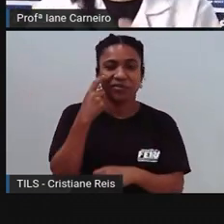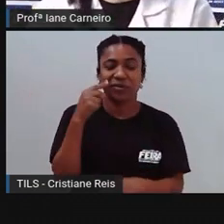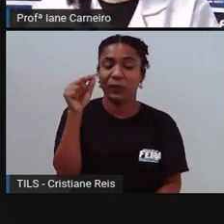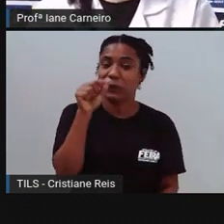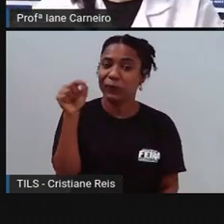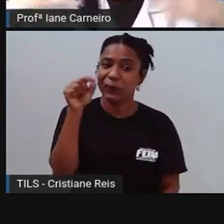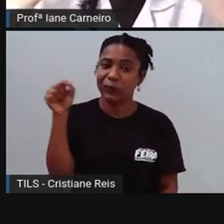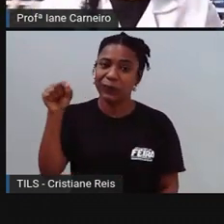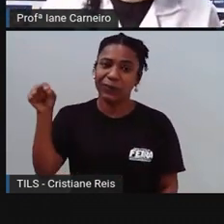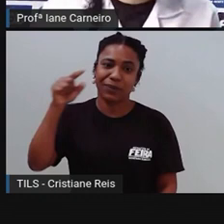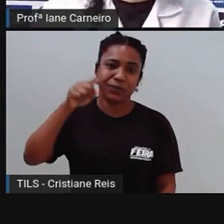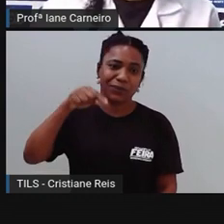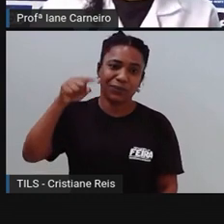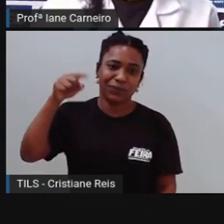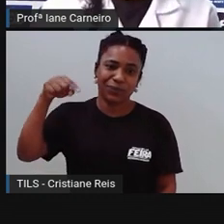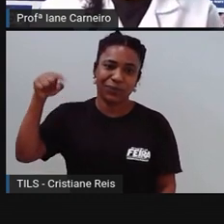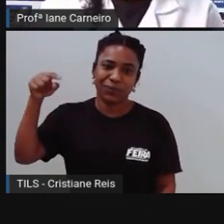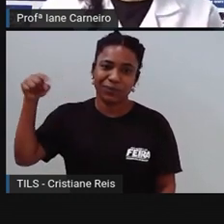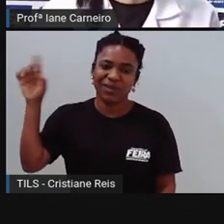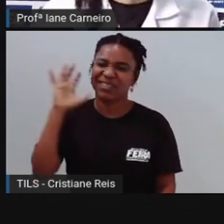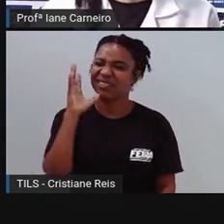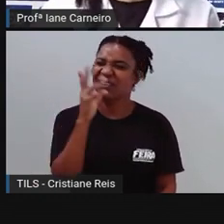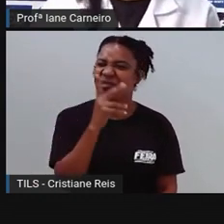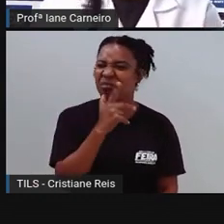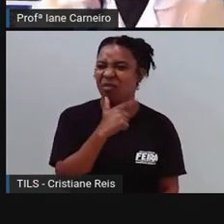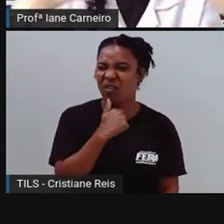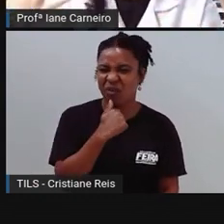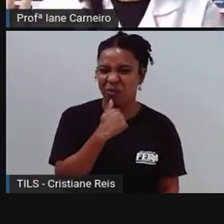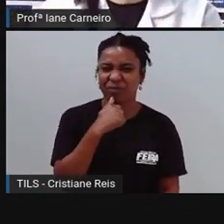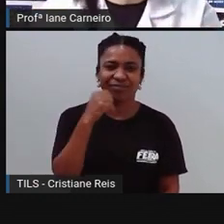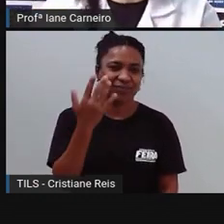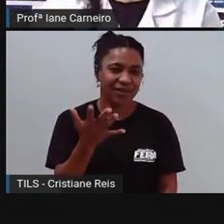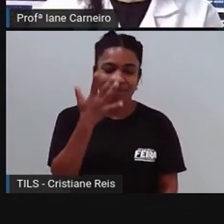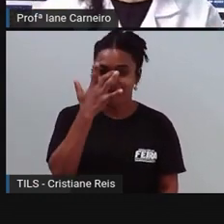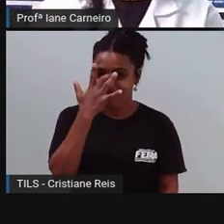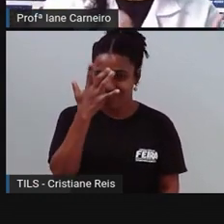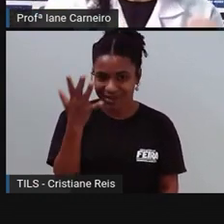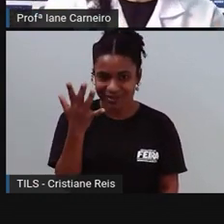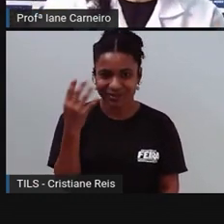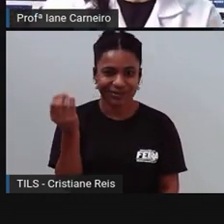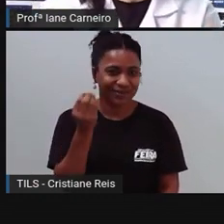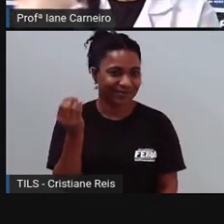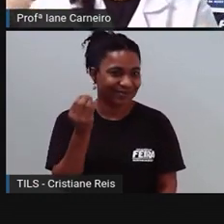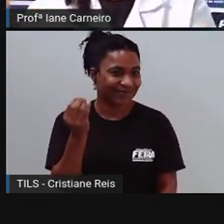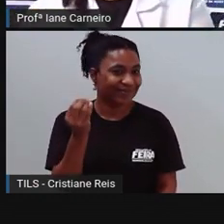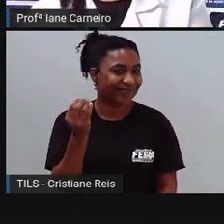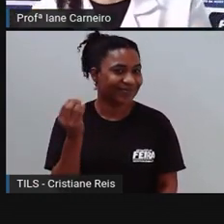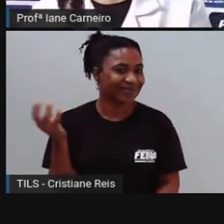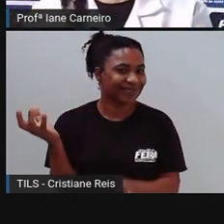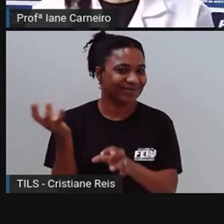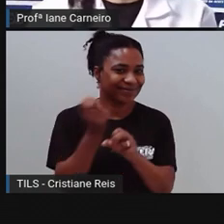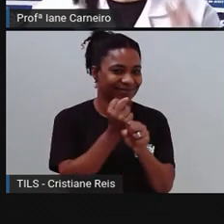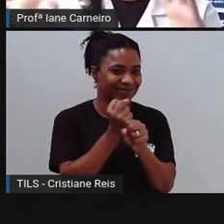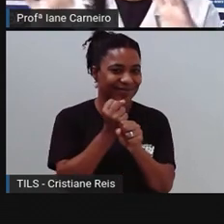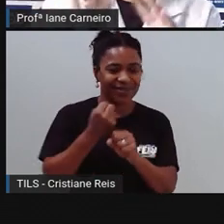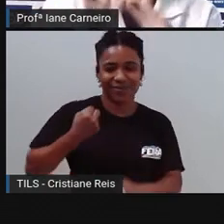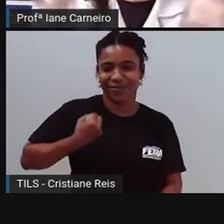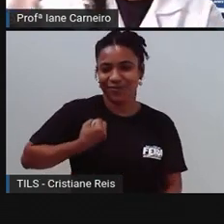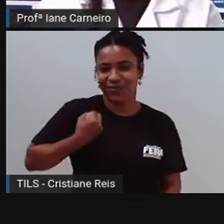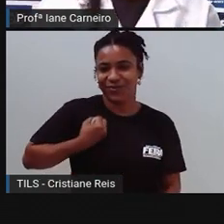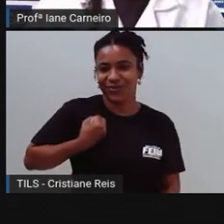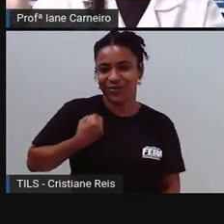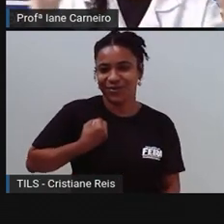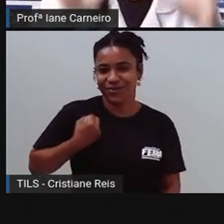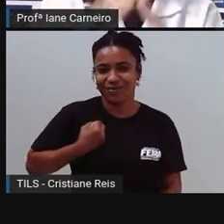fazer tracinhos, dá muito trabalho, demora muito. E tem um jeito mais rápido, que é usar números, né? E a gente